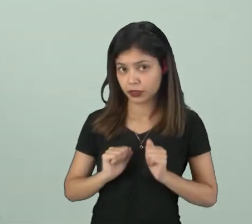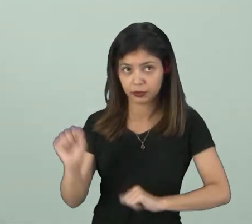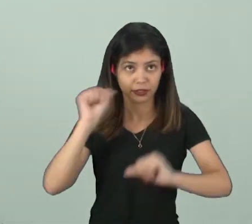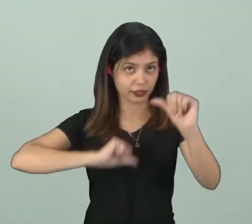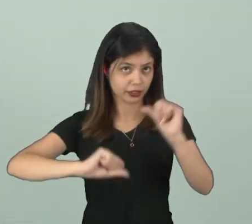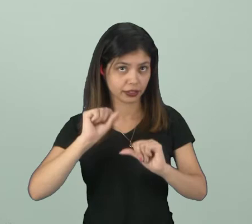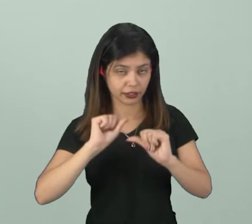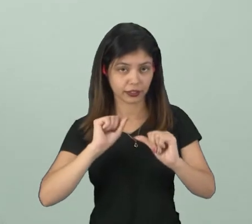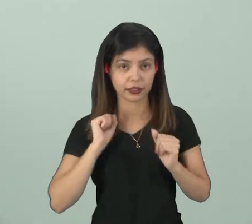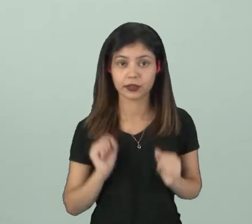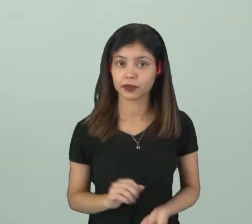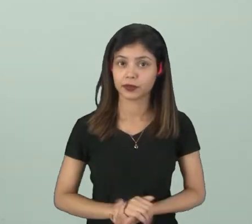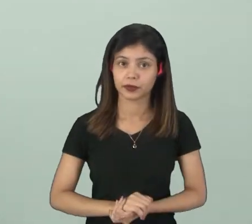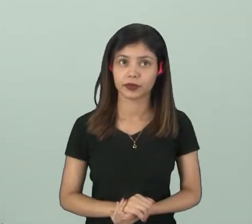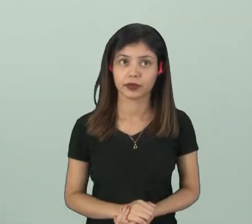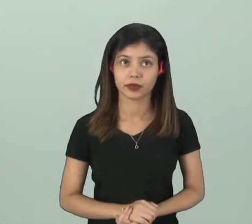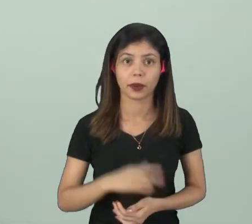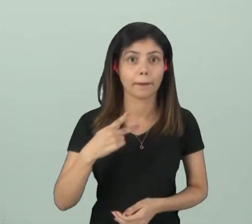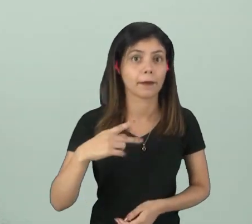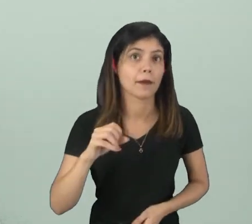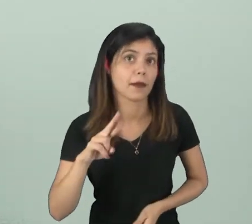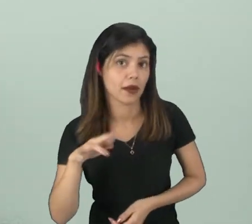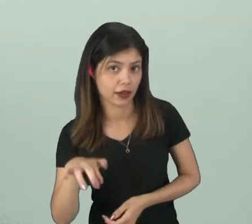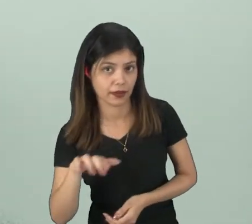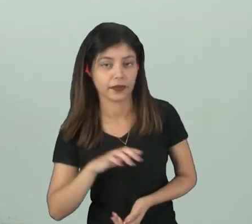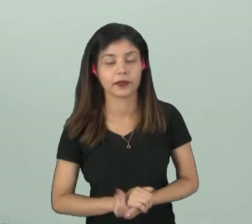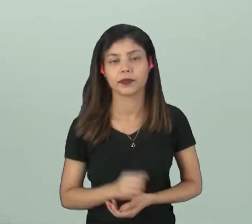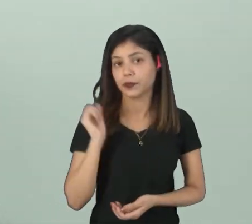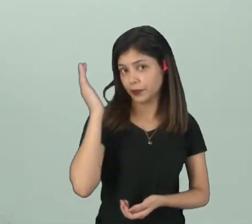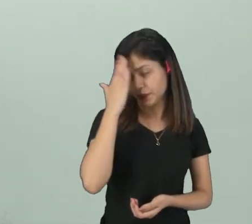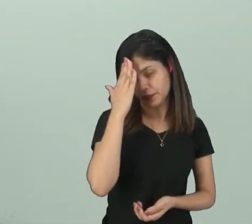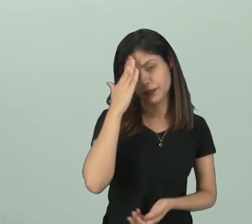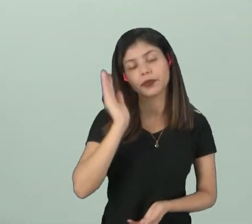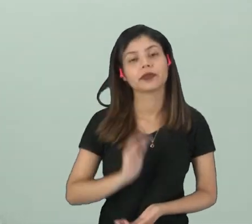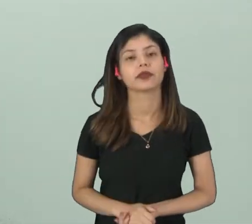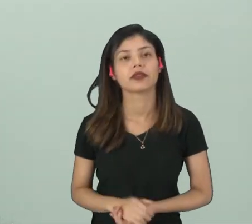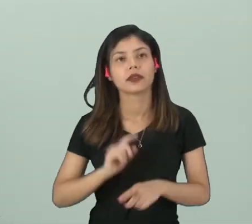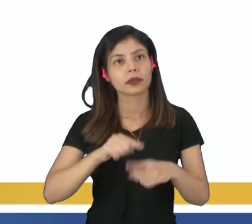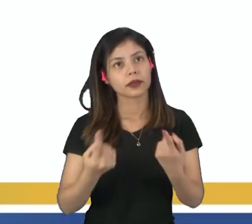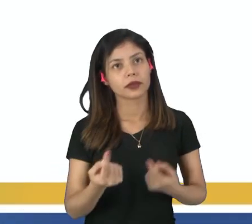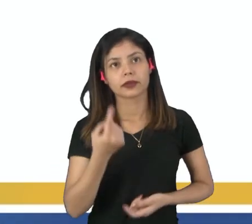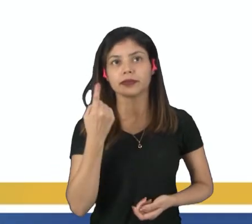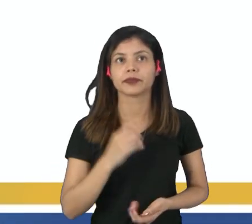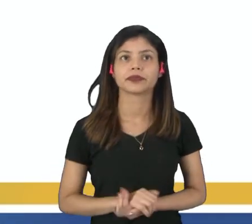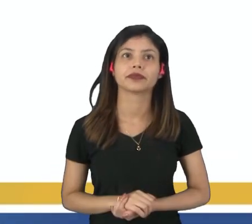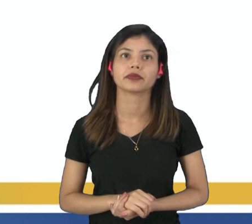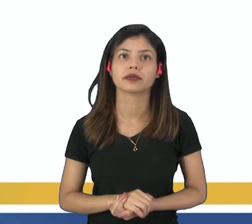trocar essa palavra por porém. Entenderam? Vamos a mais uma.